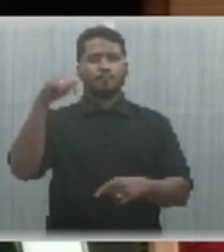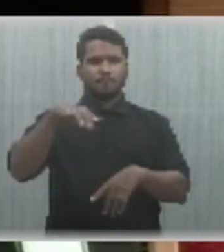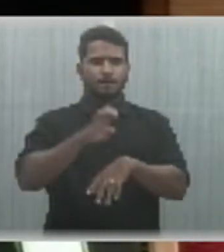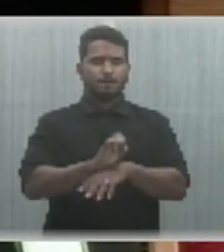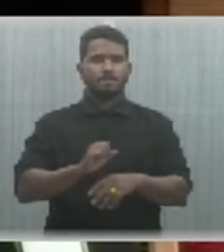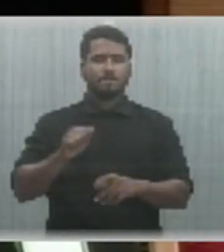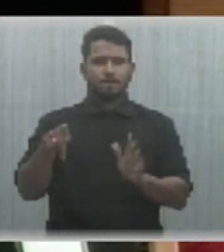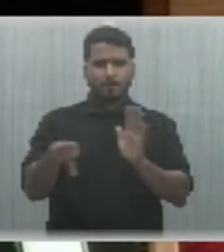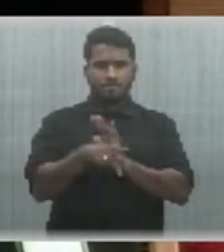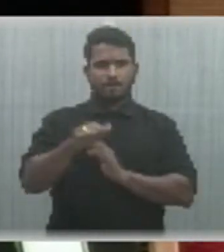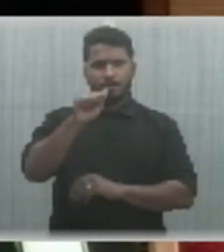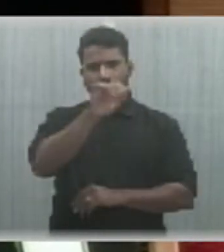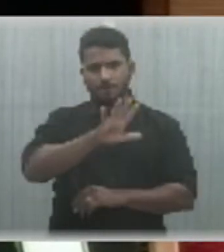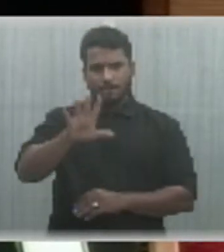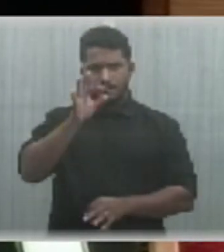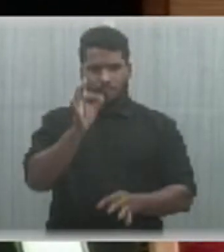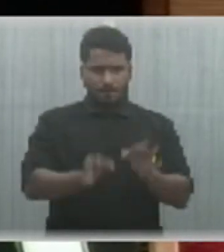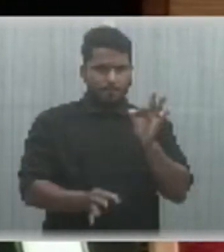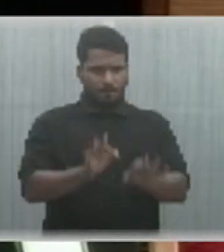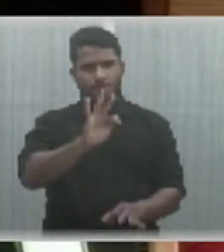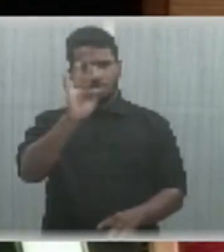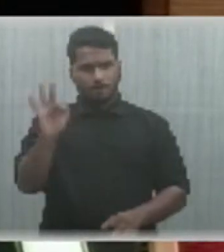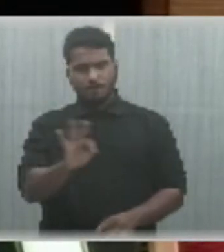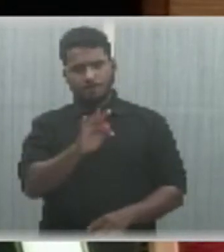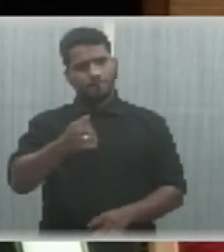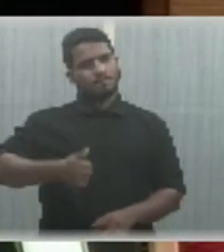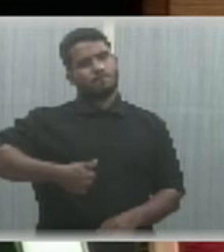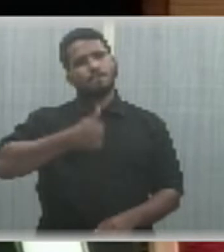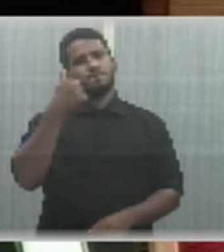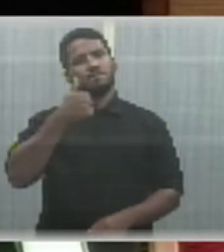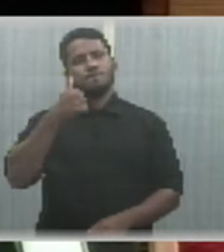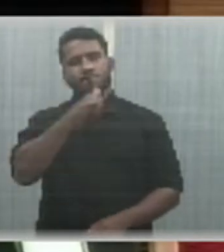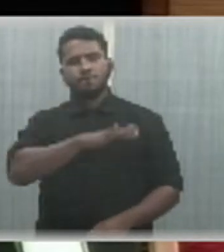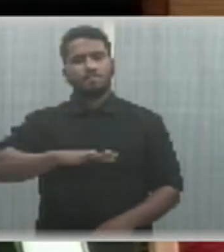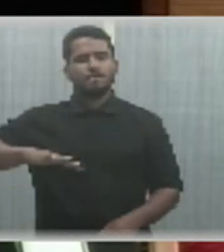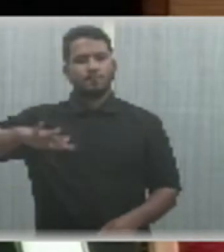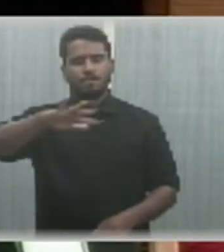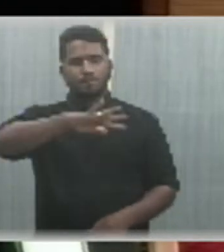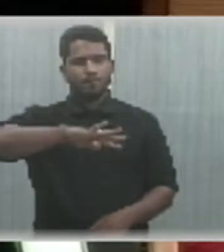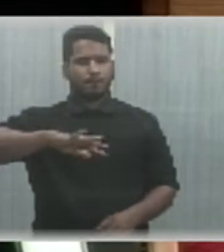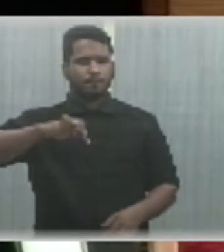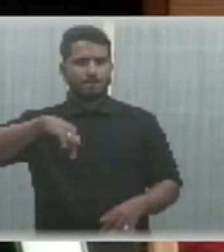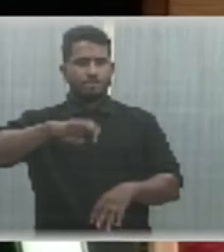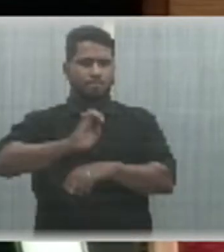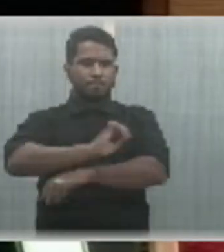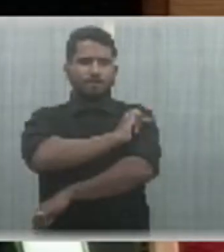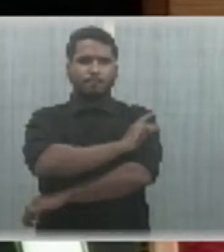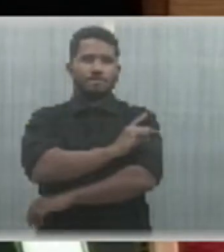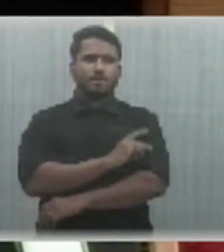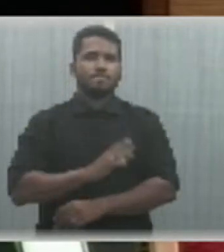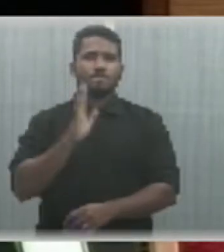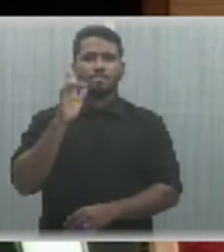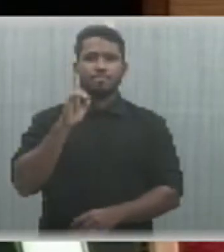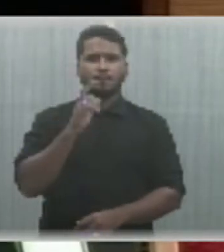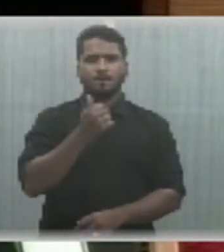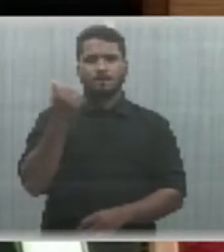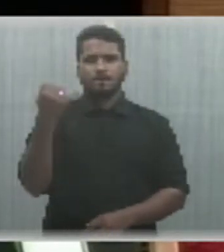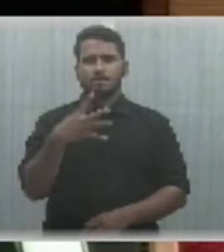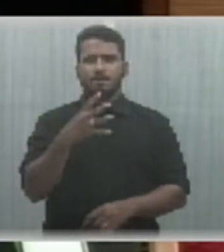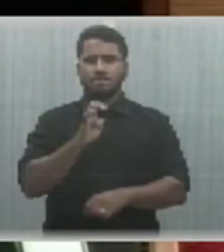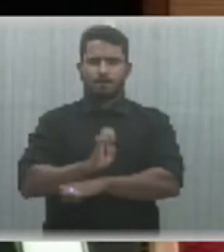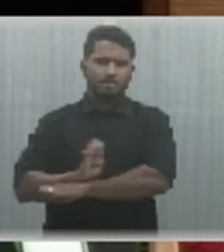pela Associação dos Juízes Federais da Primeira Região no estado do Piauí. São 14